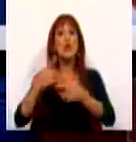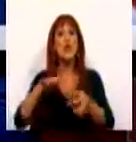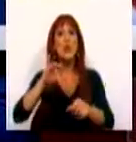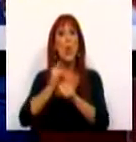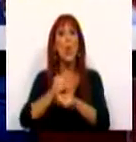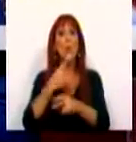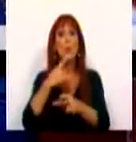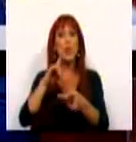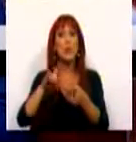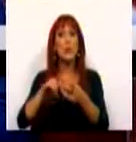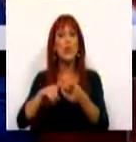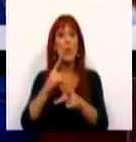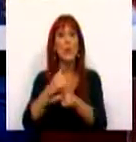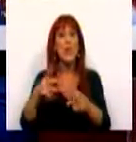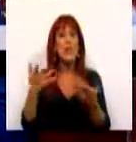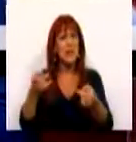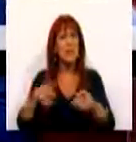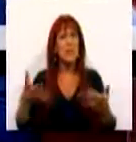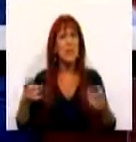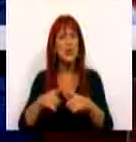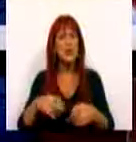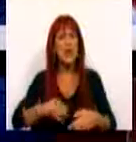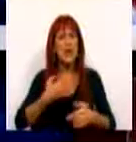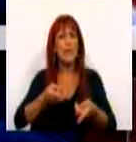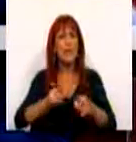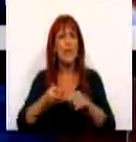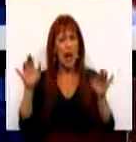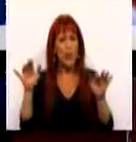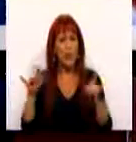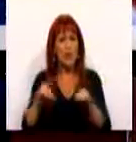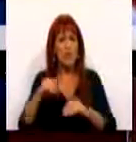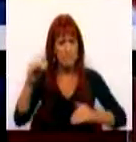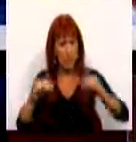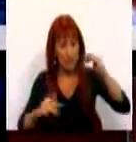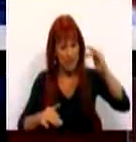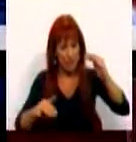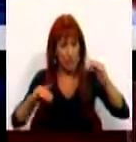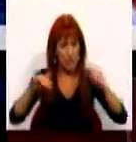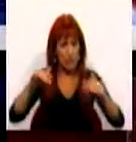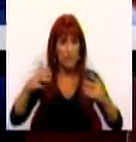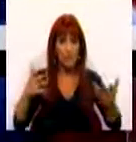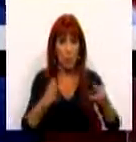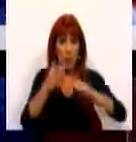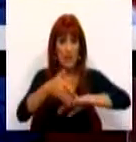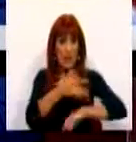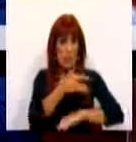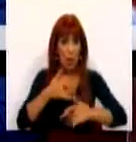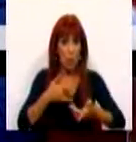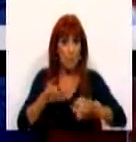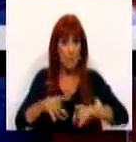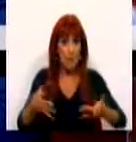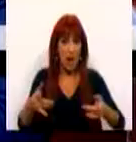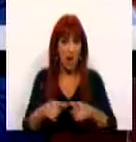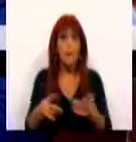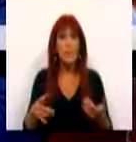uma outra questão, porque isto também significa reduzir as desigualdades no acesso à saúde e